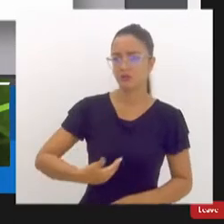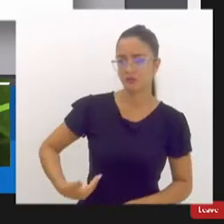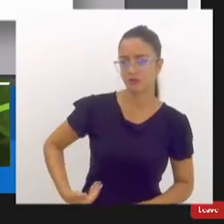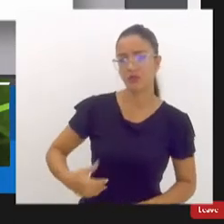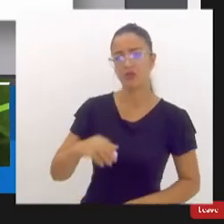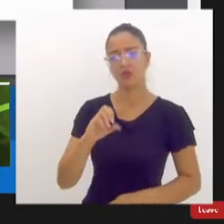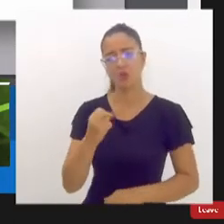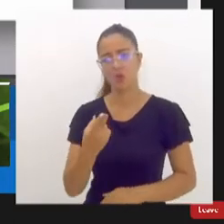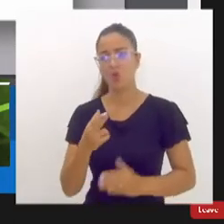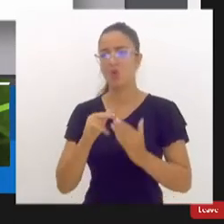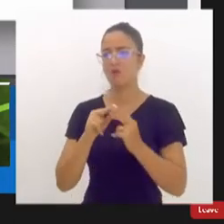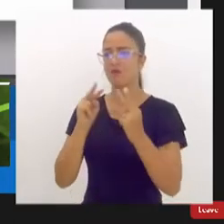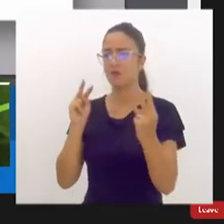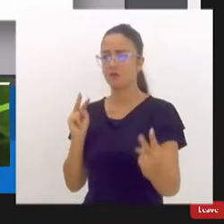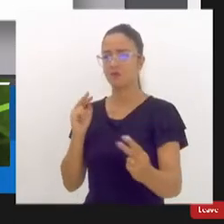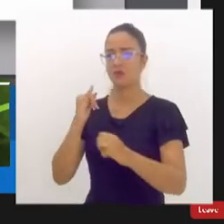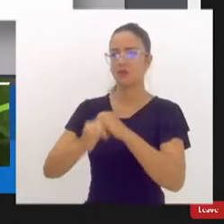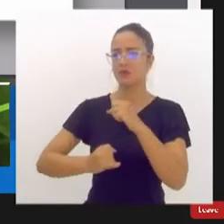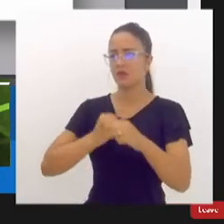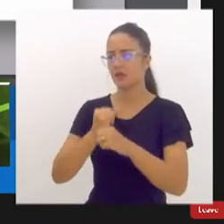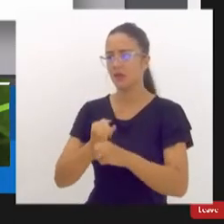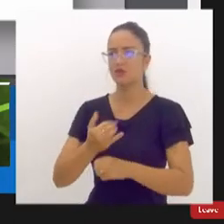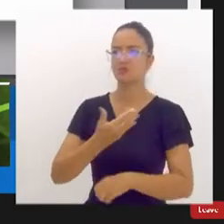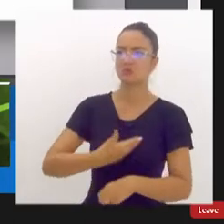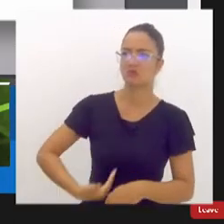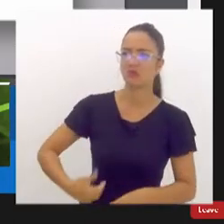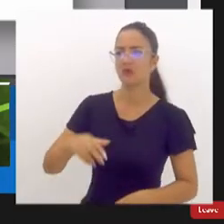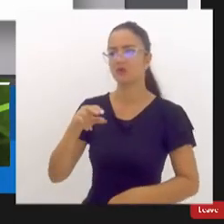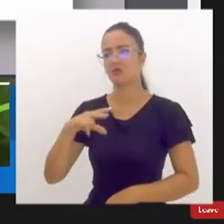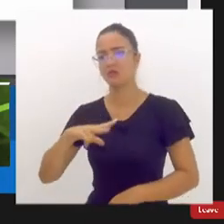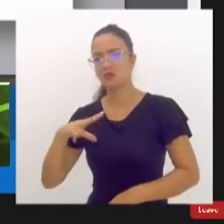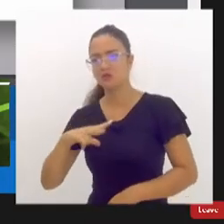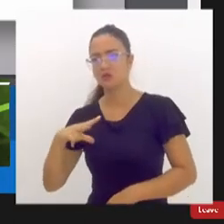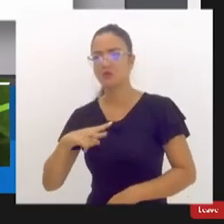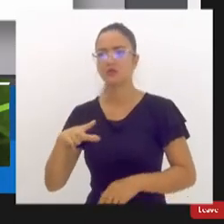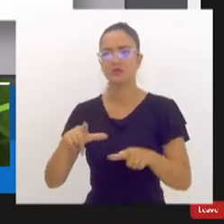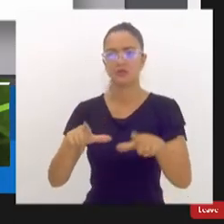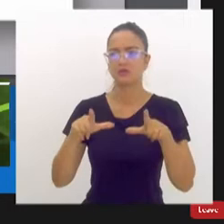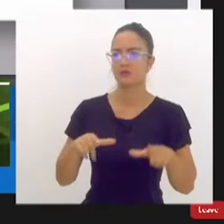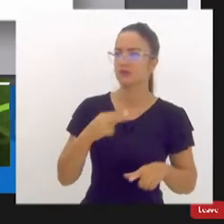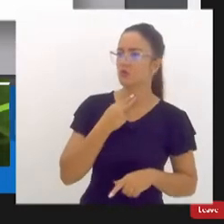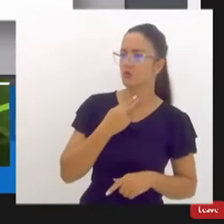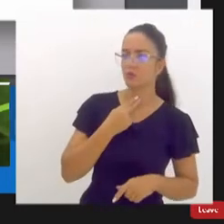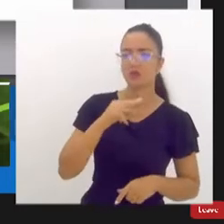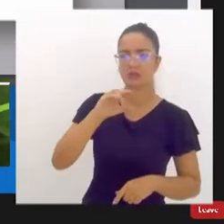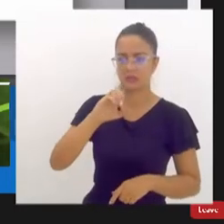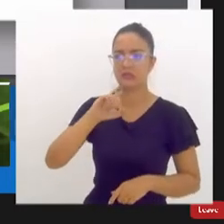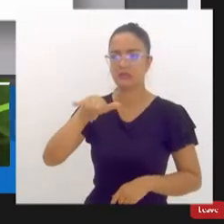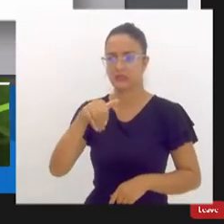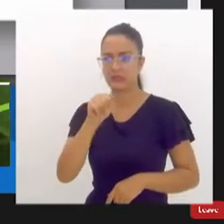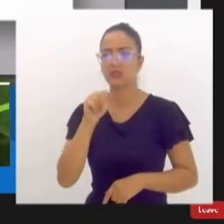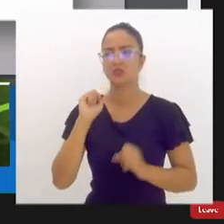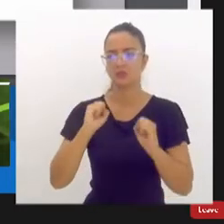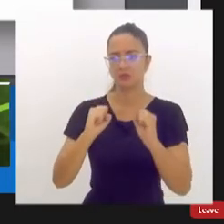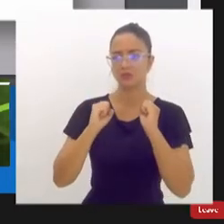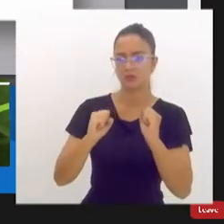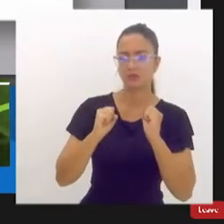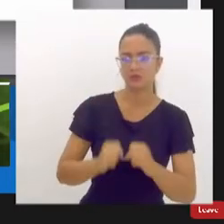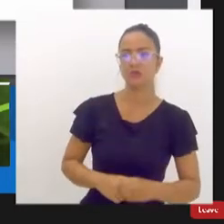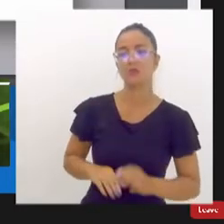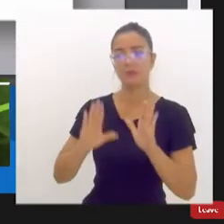presenciais ou à distância privadas com EJA podem realizar certificação. Isso é prerrogativa exclusiva do SEJA, mas as escolas à